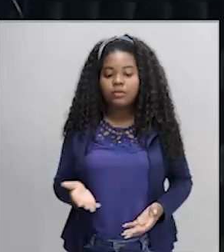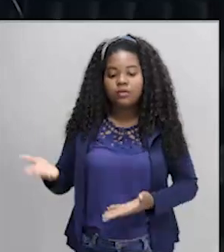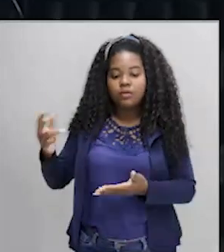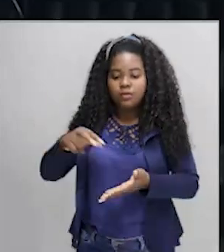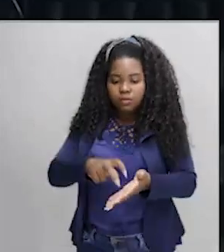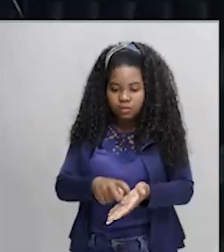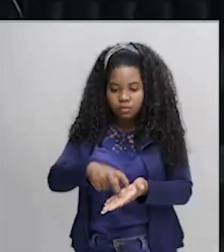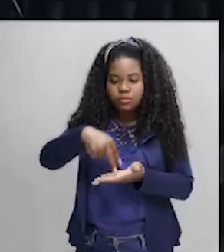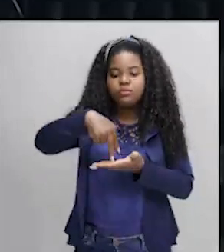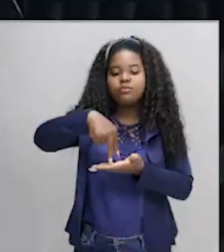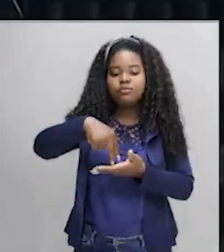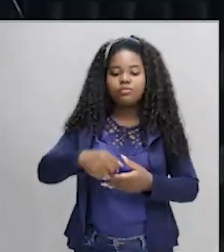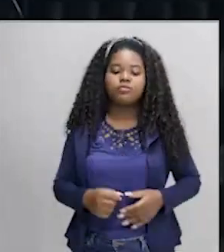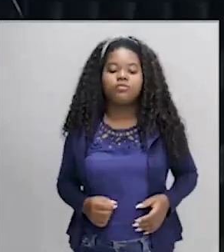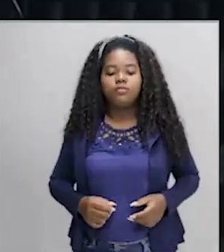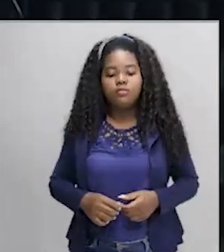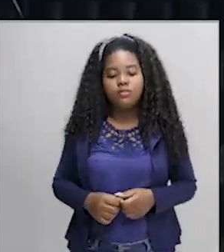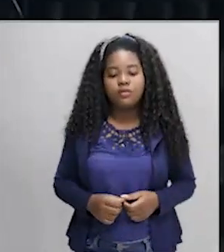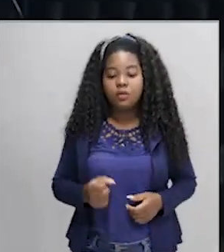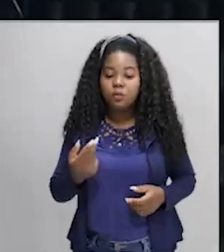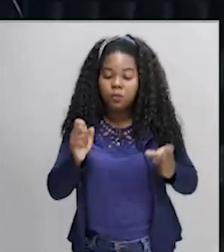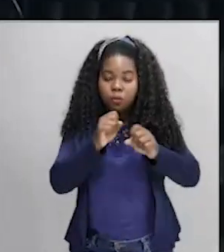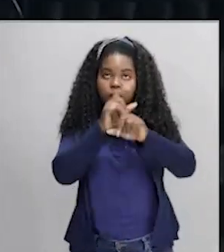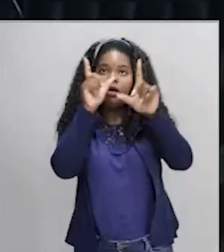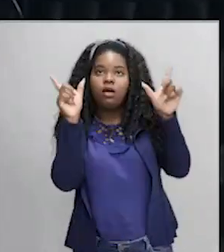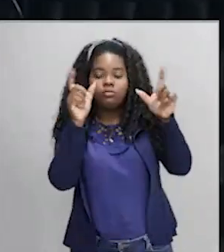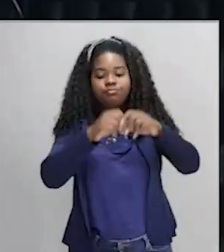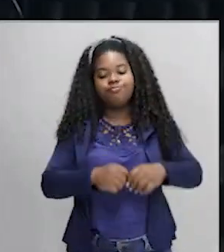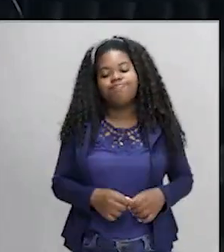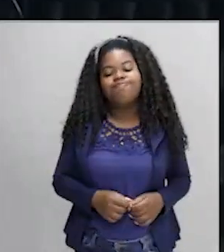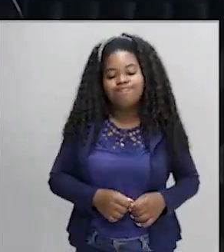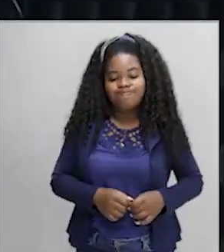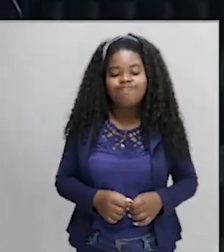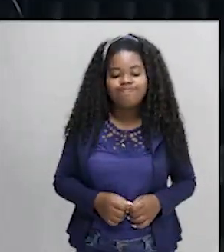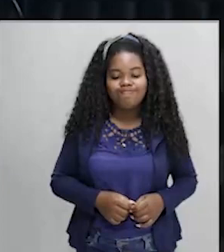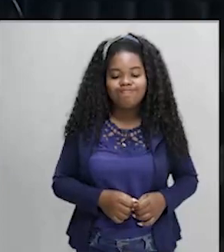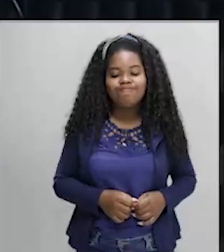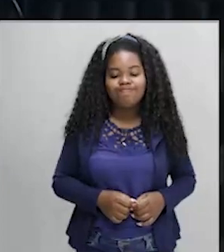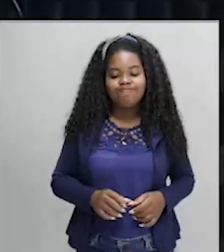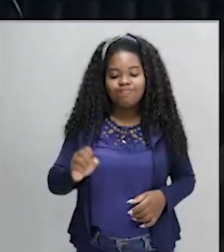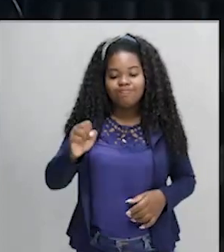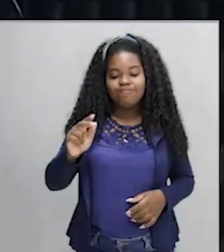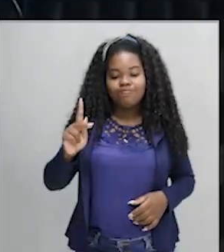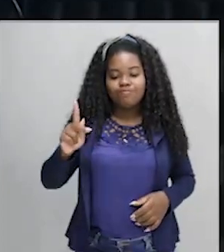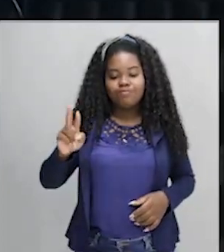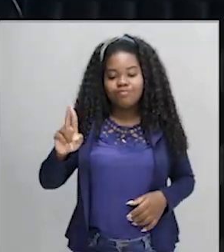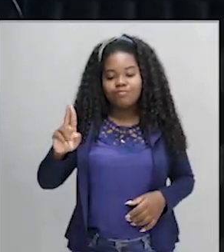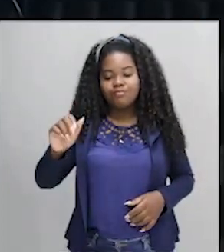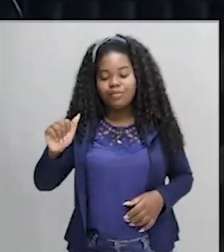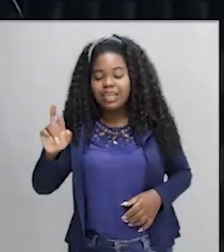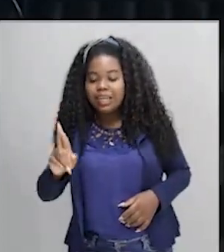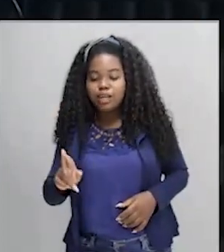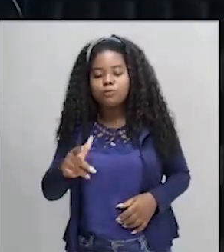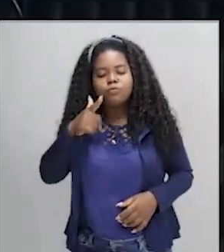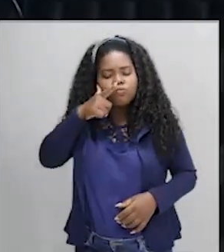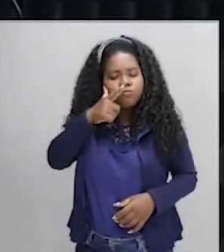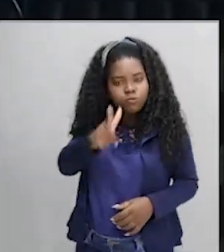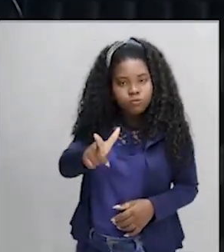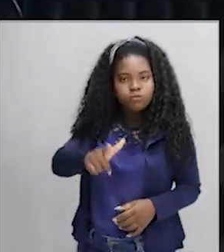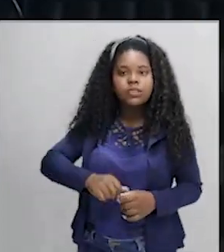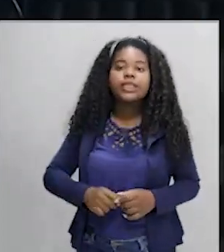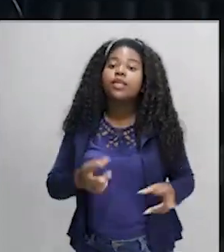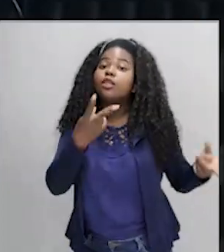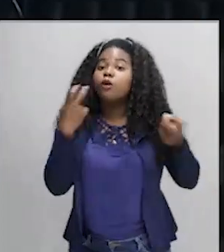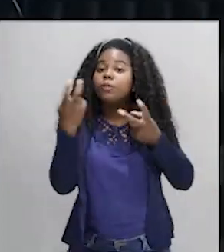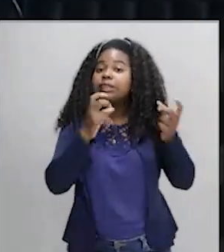significa levantar ou acordar. Get over significa superar. Tá? Então, perceba